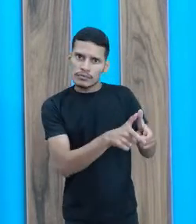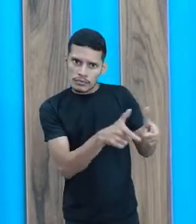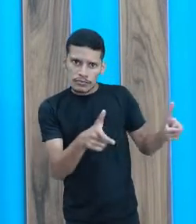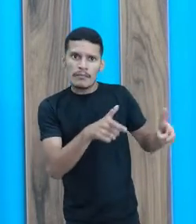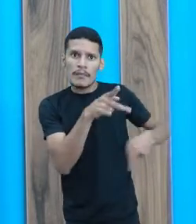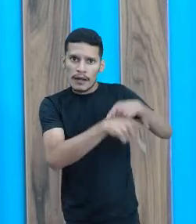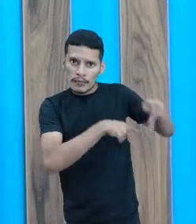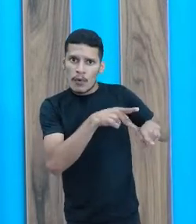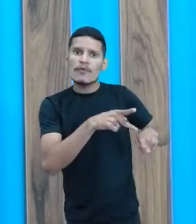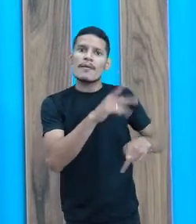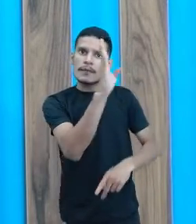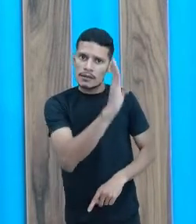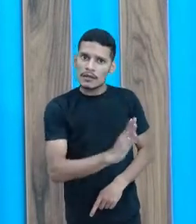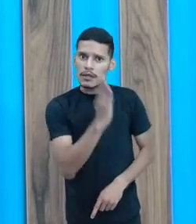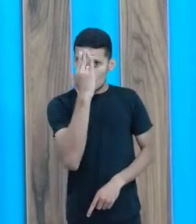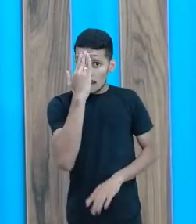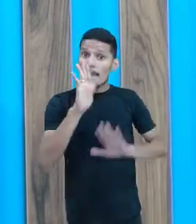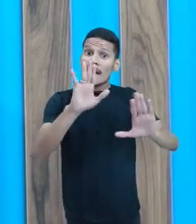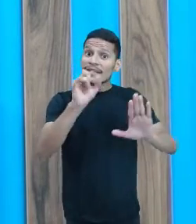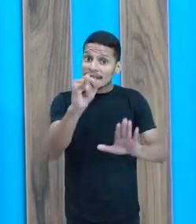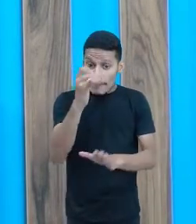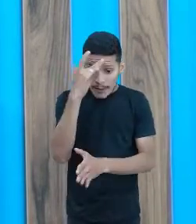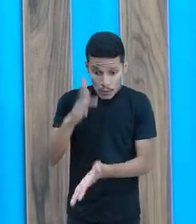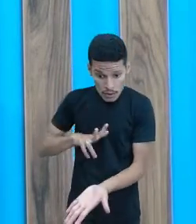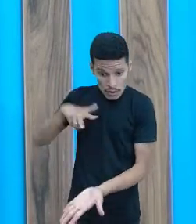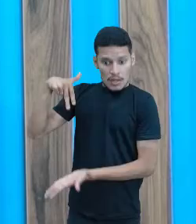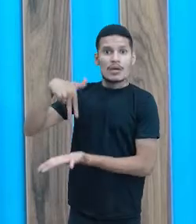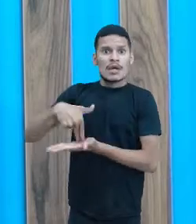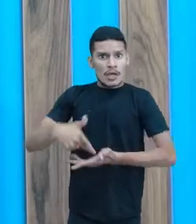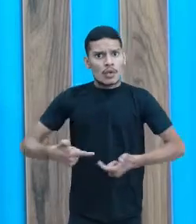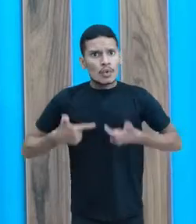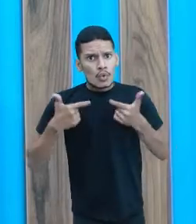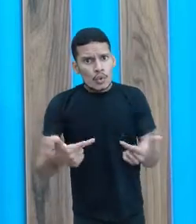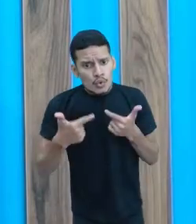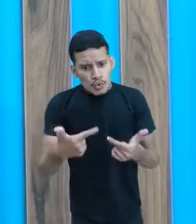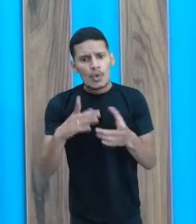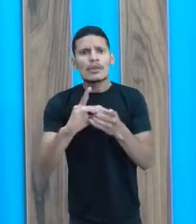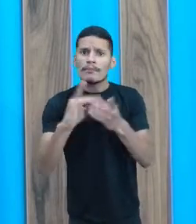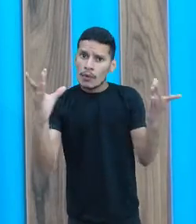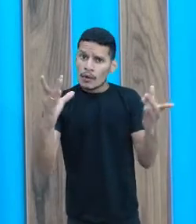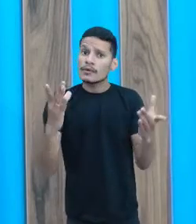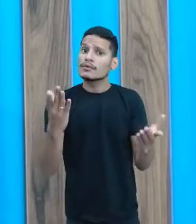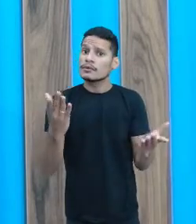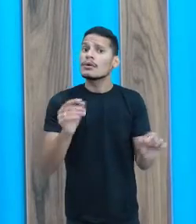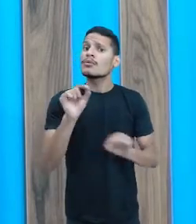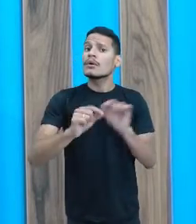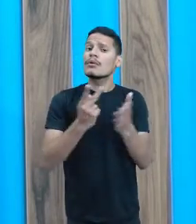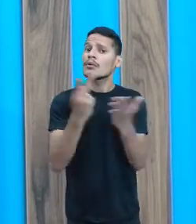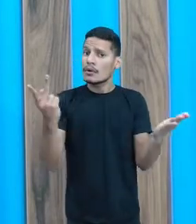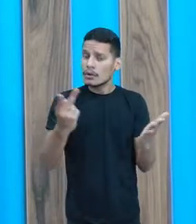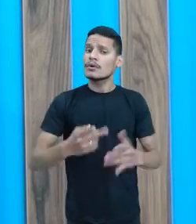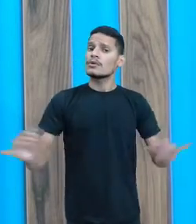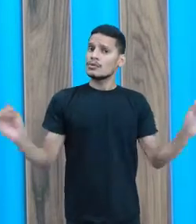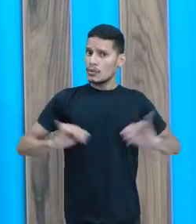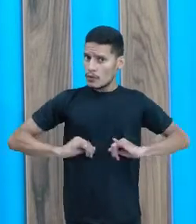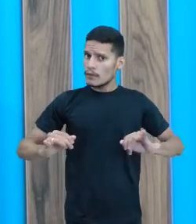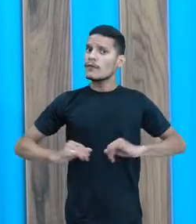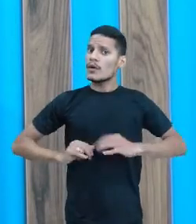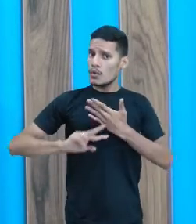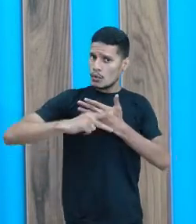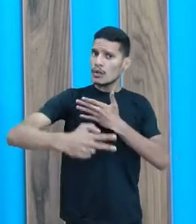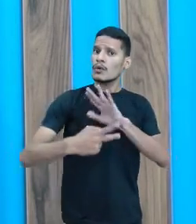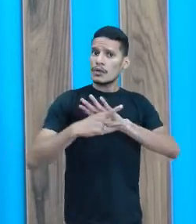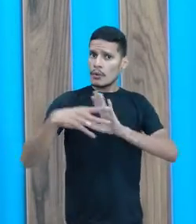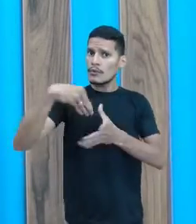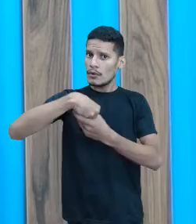Mas quem se colocou politicamente, quem buscou lutar pela democracia, sofreu, né, as consequências desse